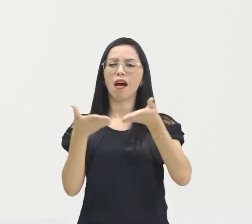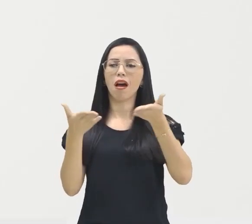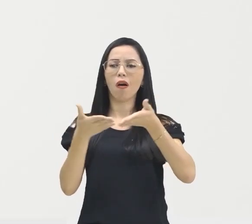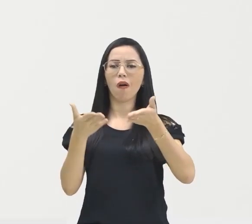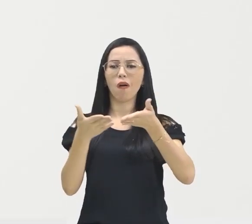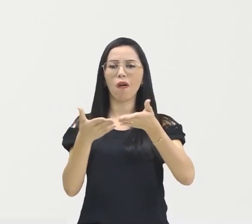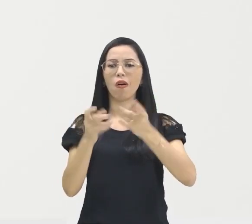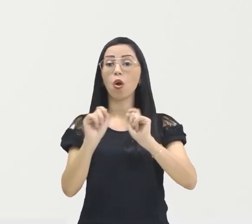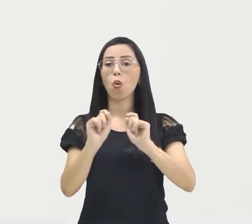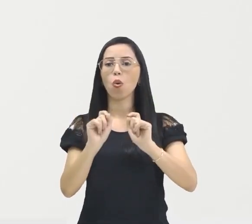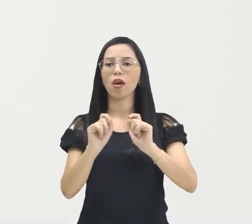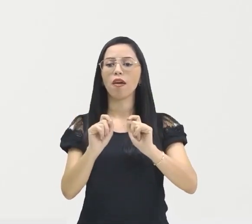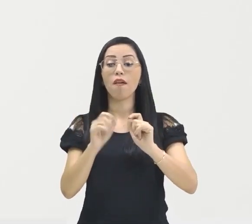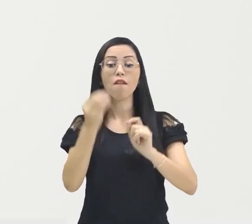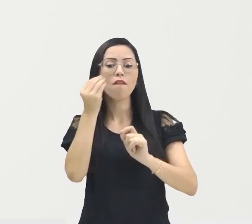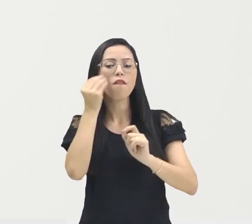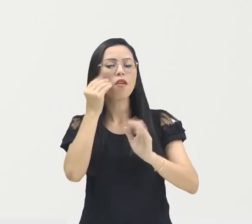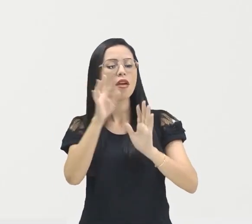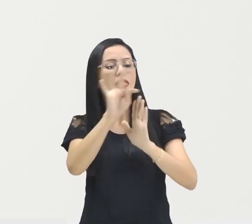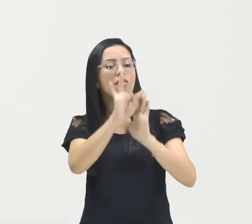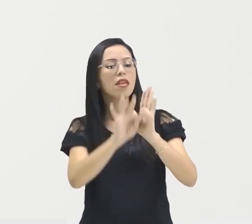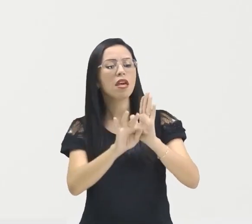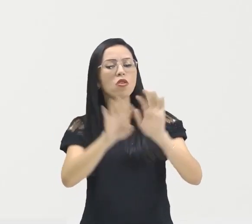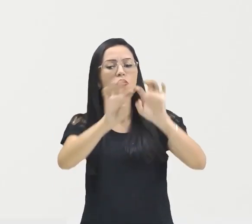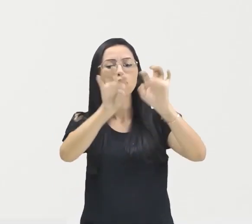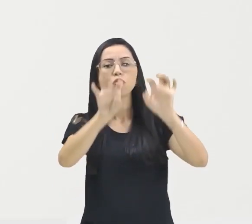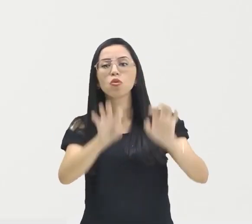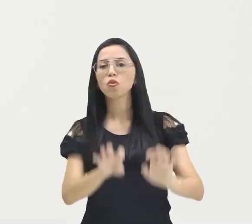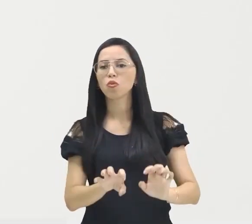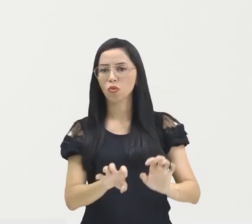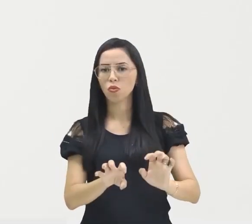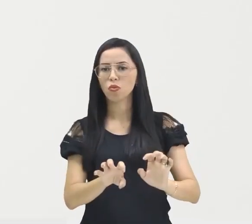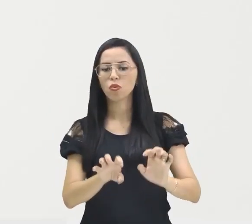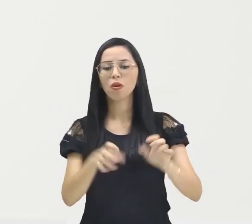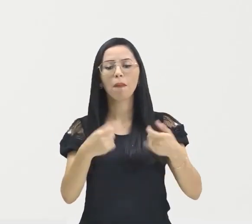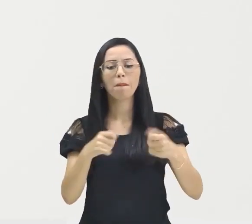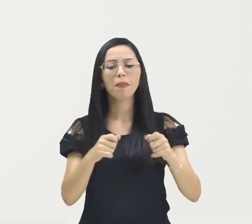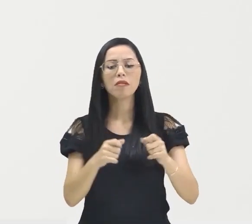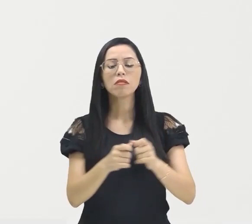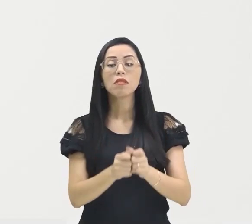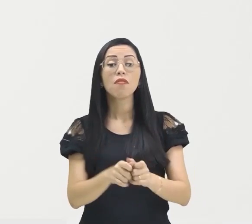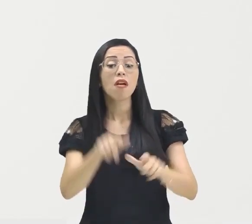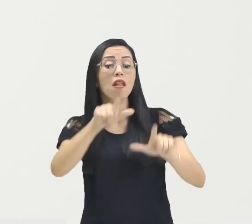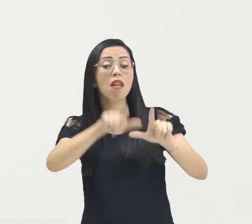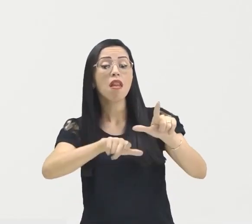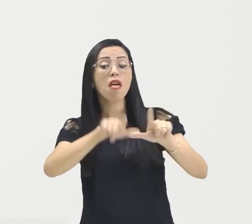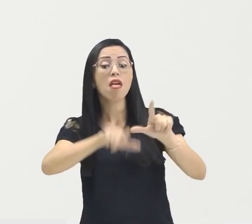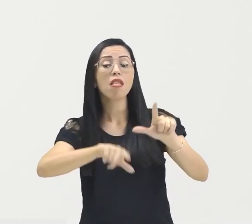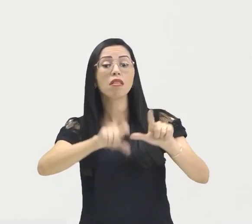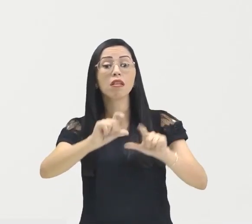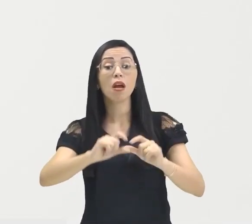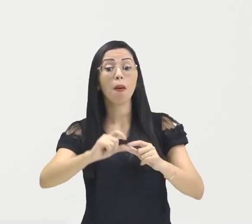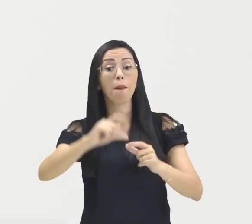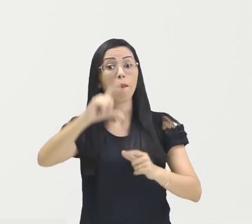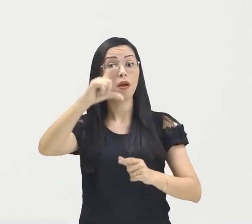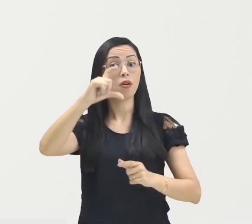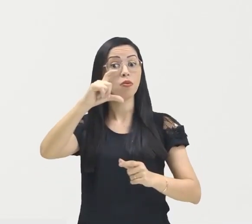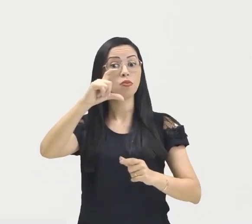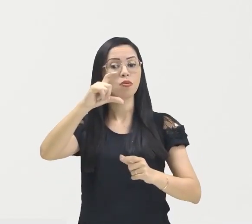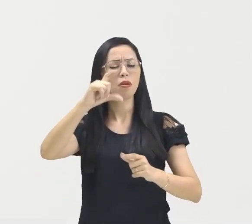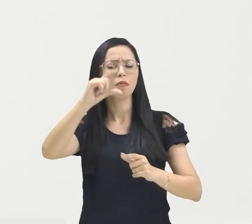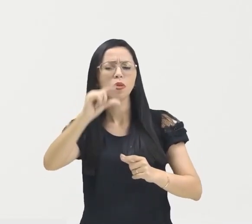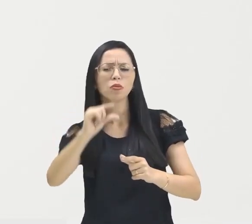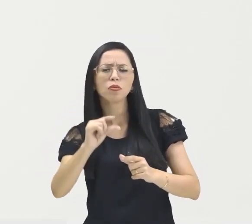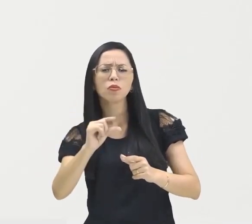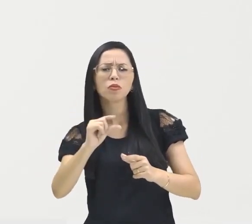de olhar a estrutura. Eu tenho o espaço que tem que ser dado, eu tenho a letra maiúscula e aqui eu contei os parágrafos, são 7.